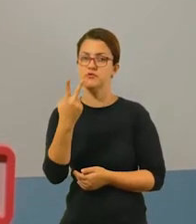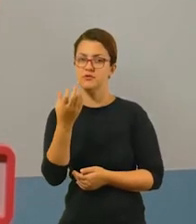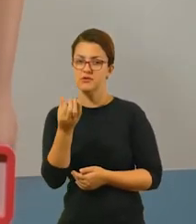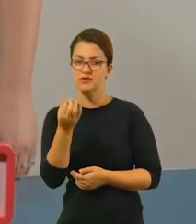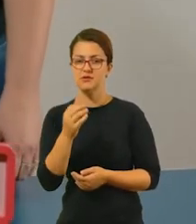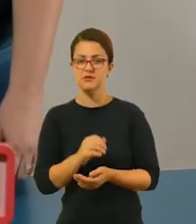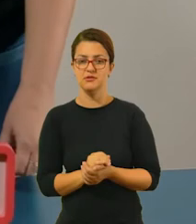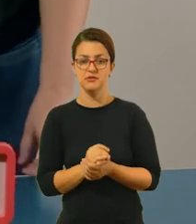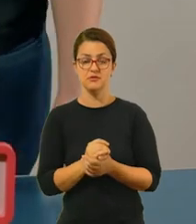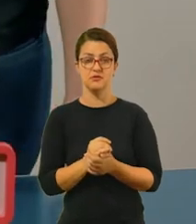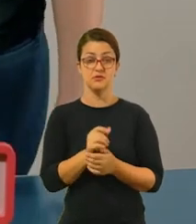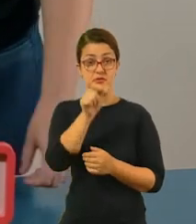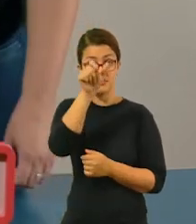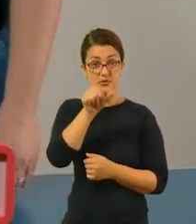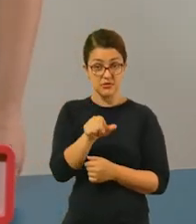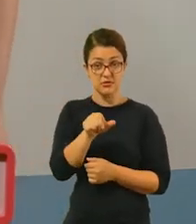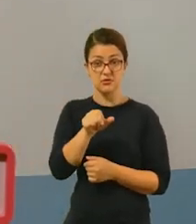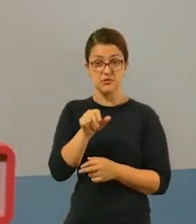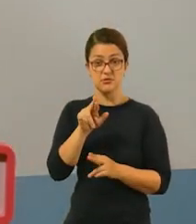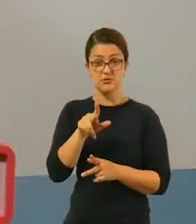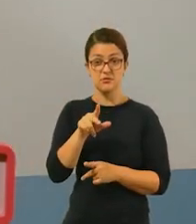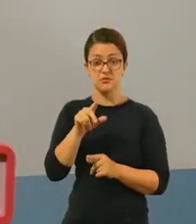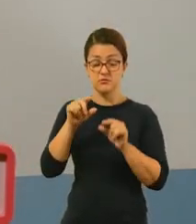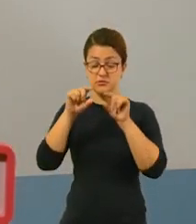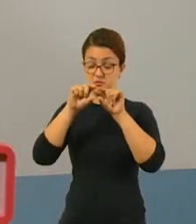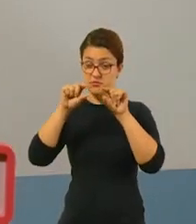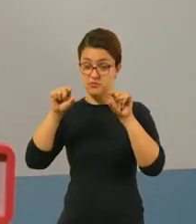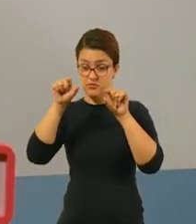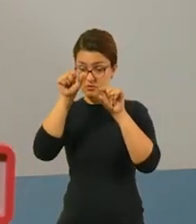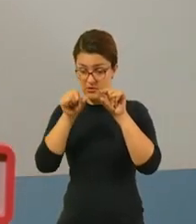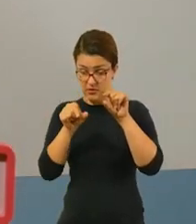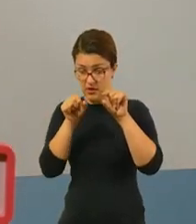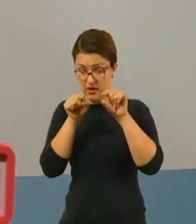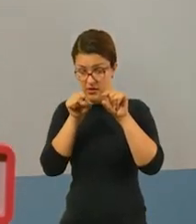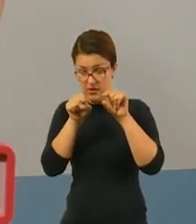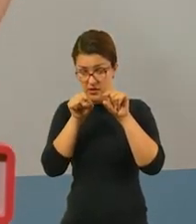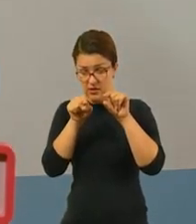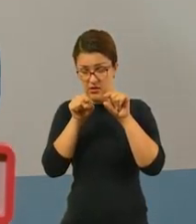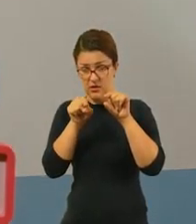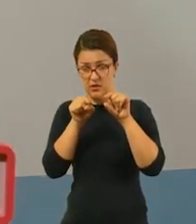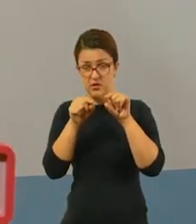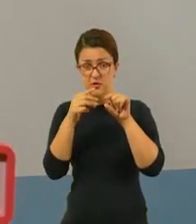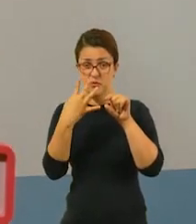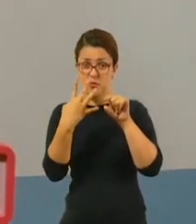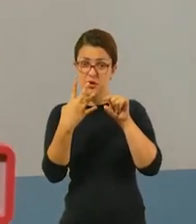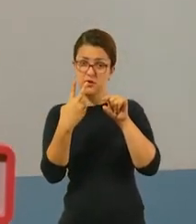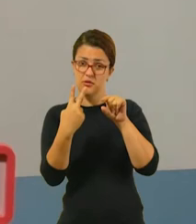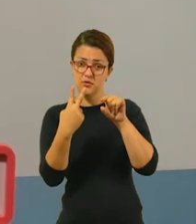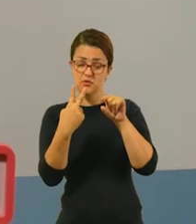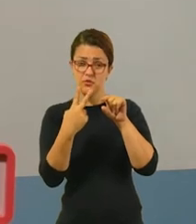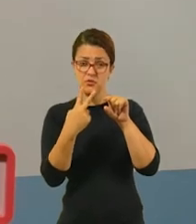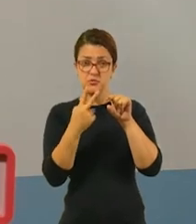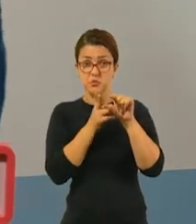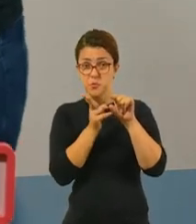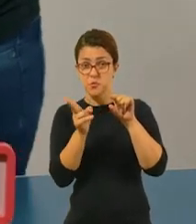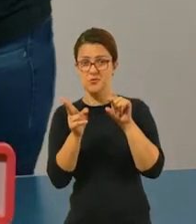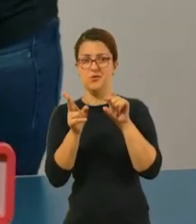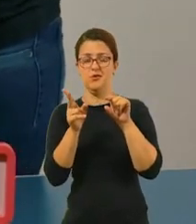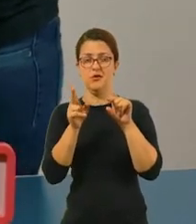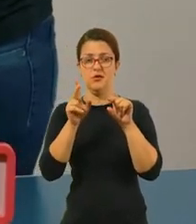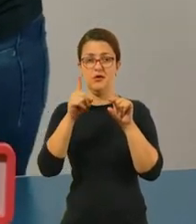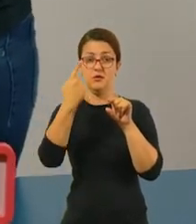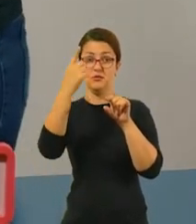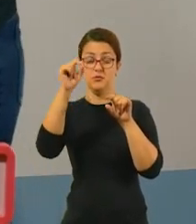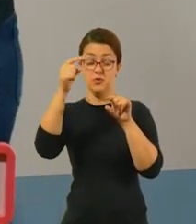25, 26. A mesma coisa vocês vão fazer aqui. Se o número do meio é 42, qual número vem antes e qual vem